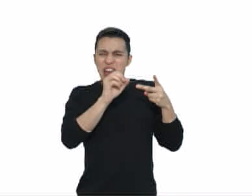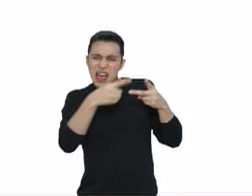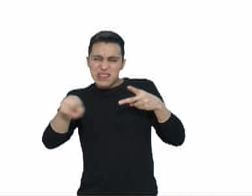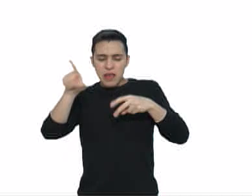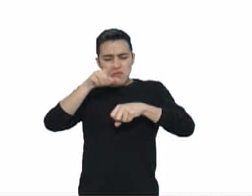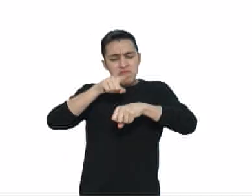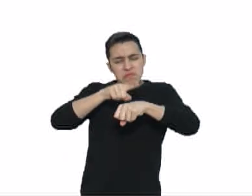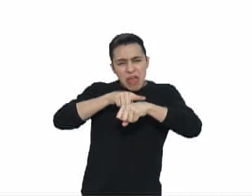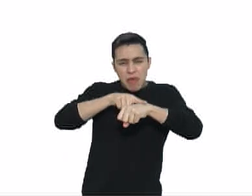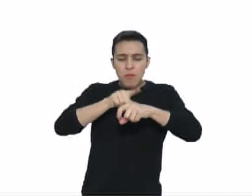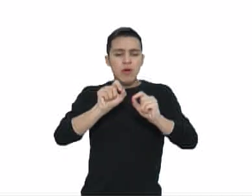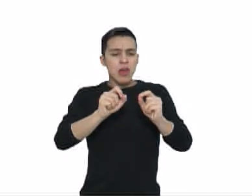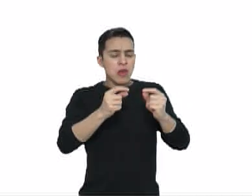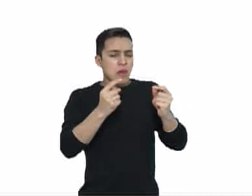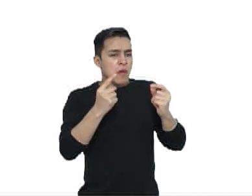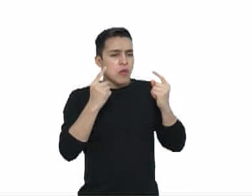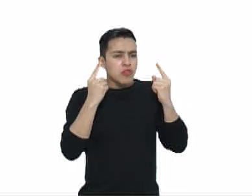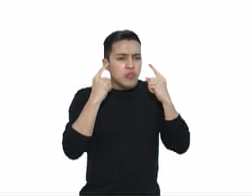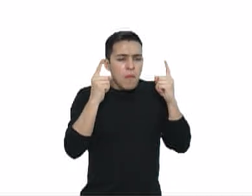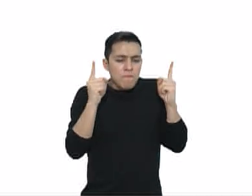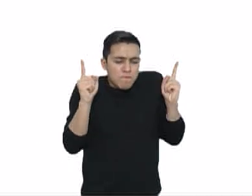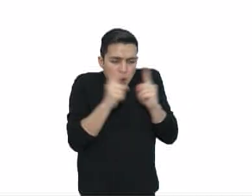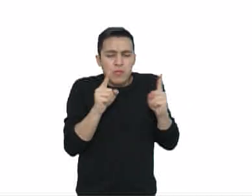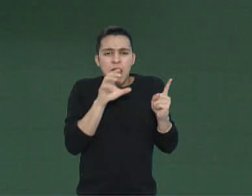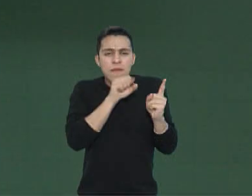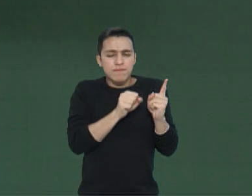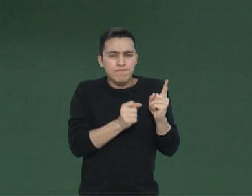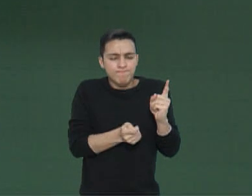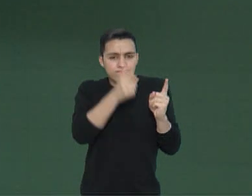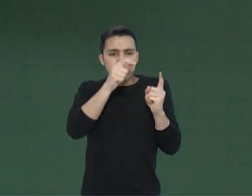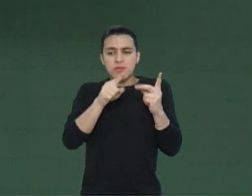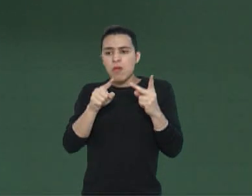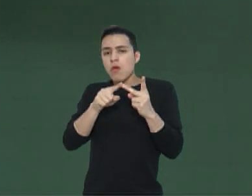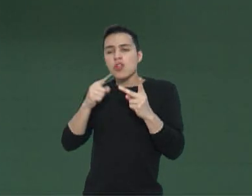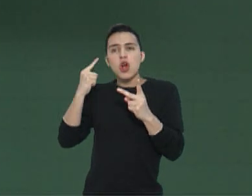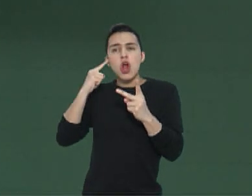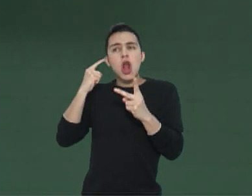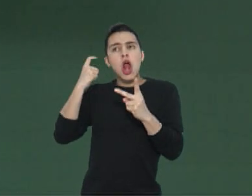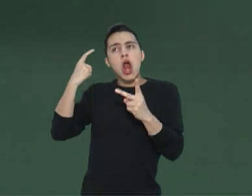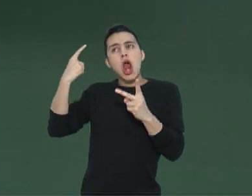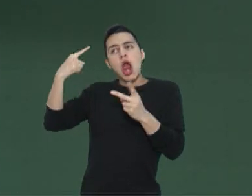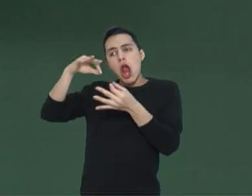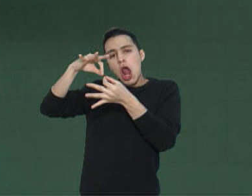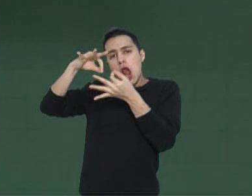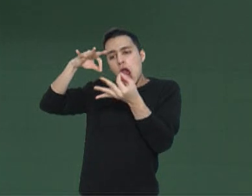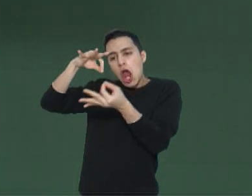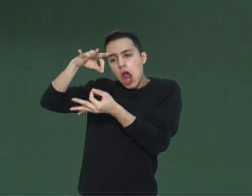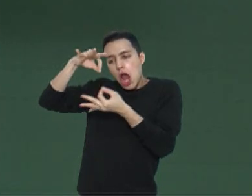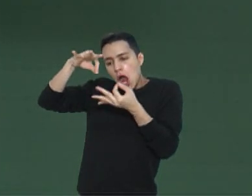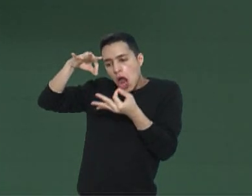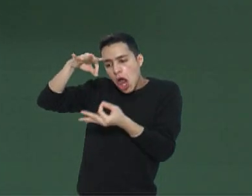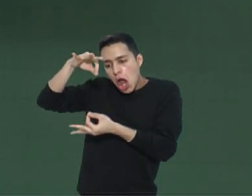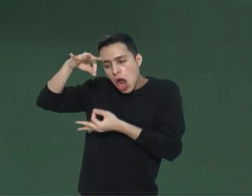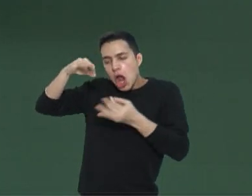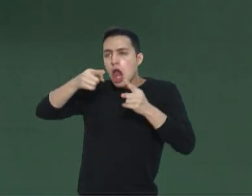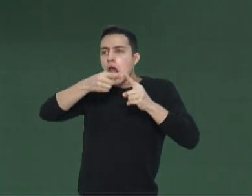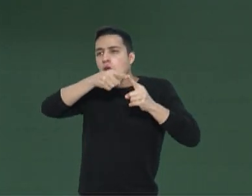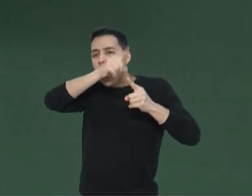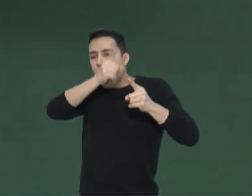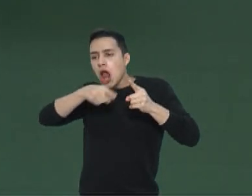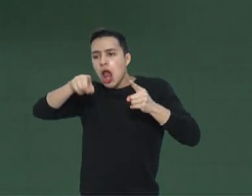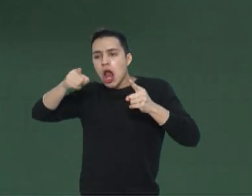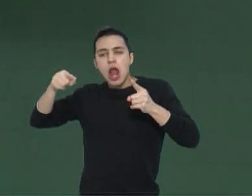se o som é curto, ele começa e termina rapidinho, ou se o som é longo, se ele tem um longo tempo de permanência em